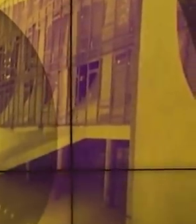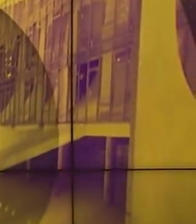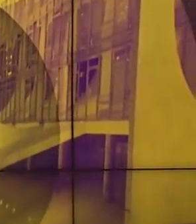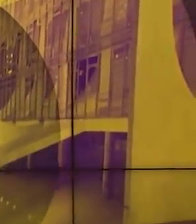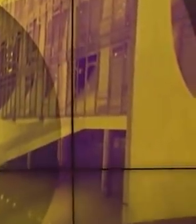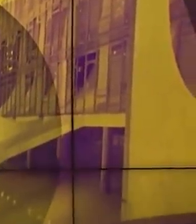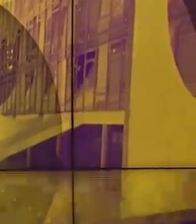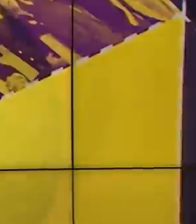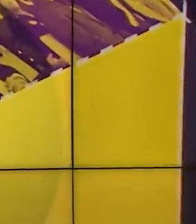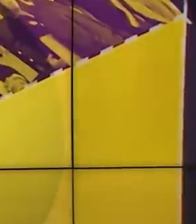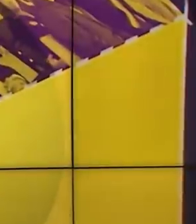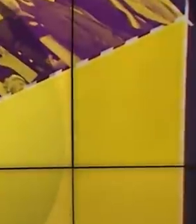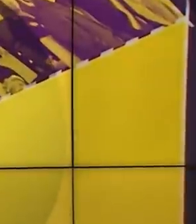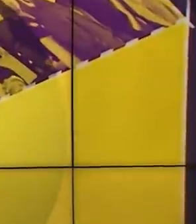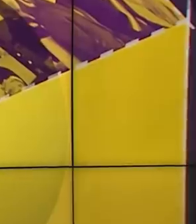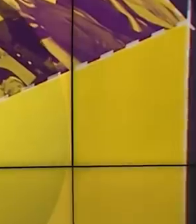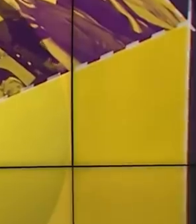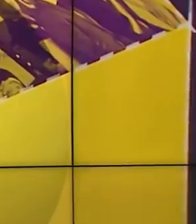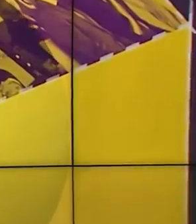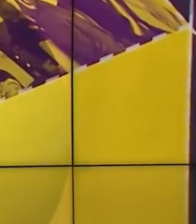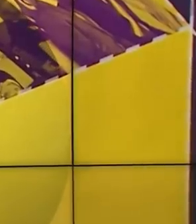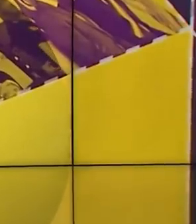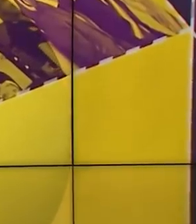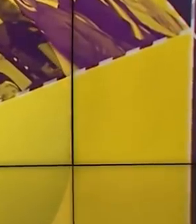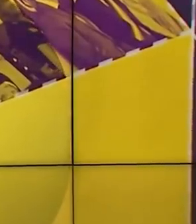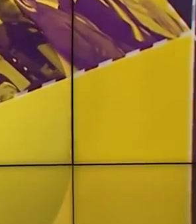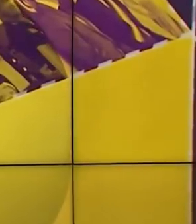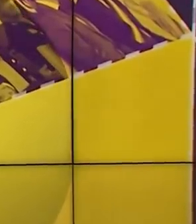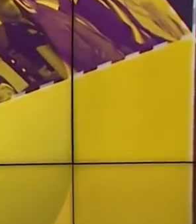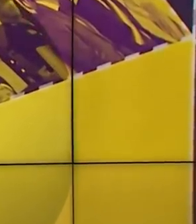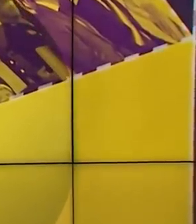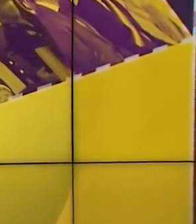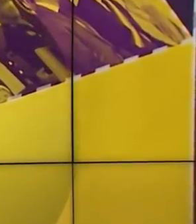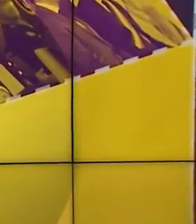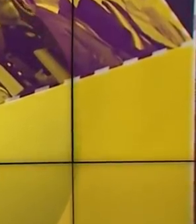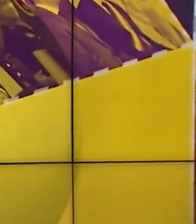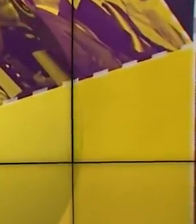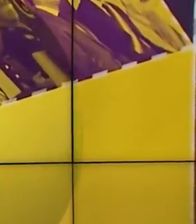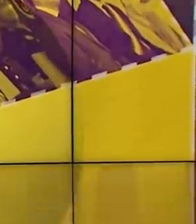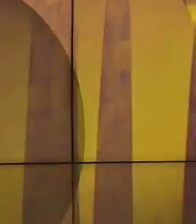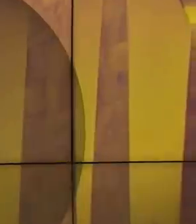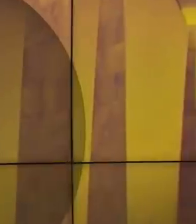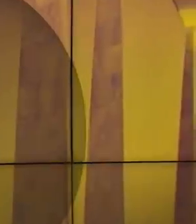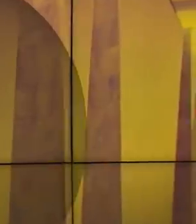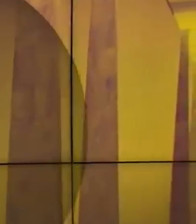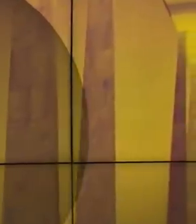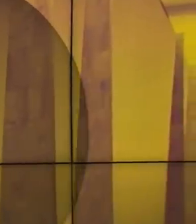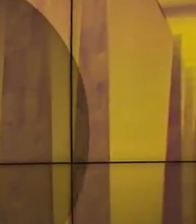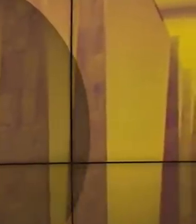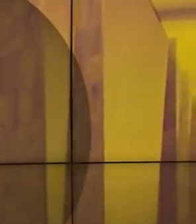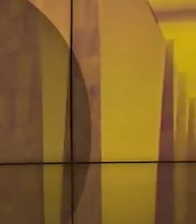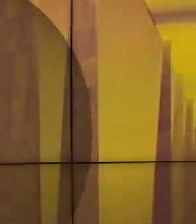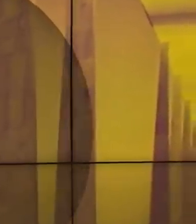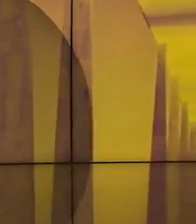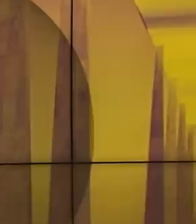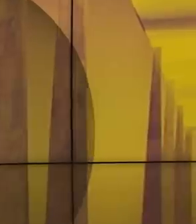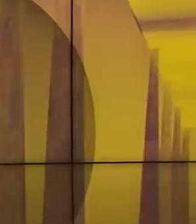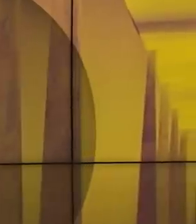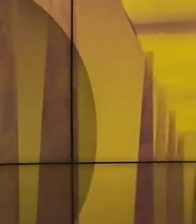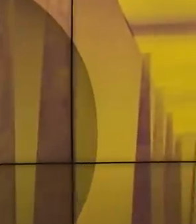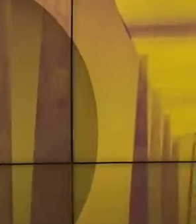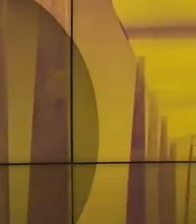presença de prefeitos, secretários municipais, vereadores, senadores, governadores, parlamentares estaduais estaduais e